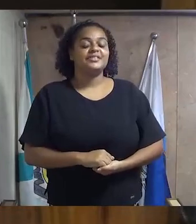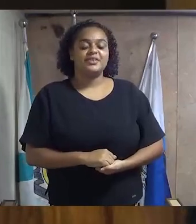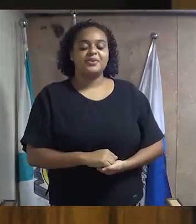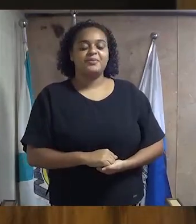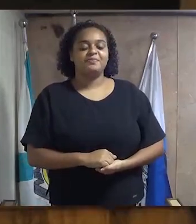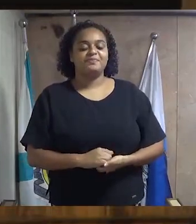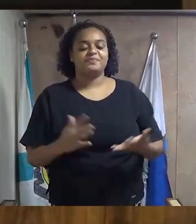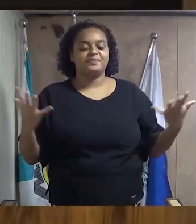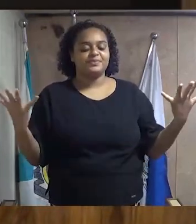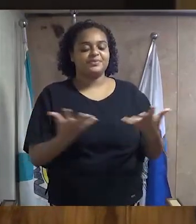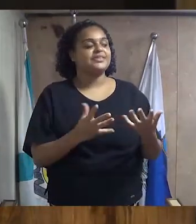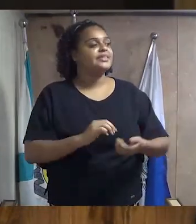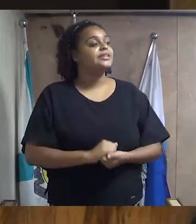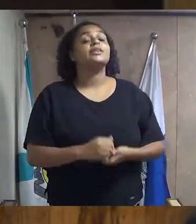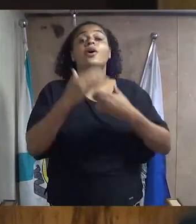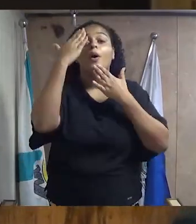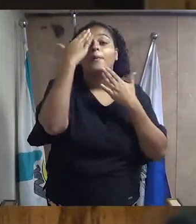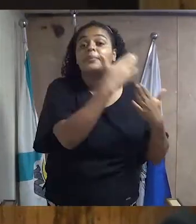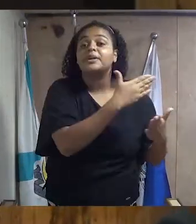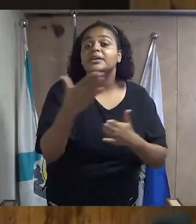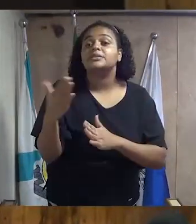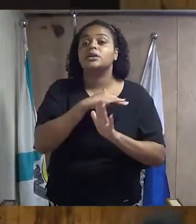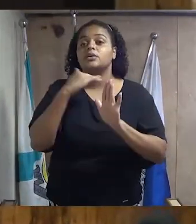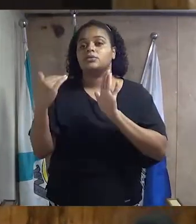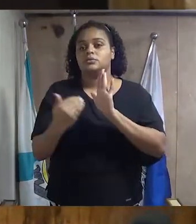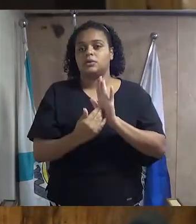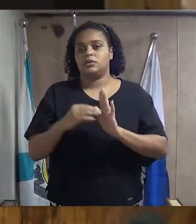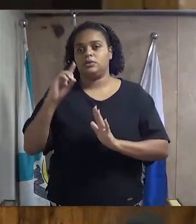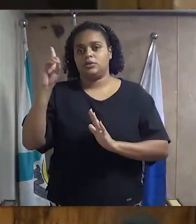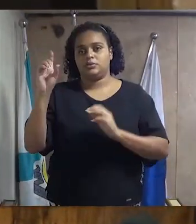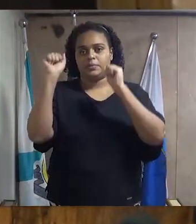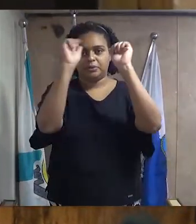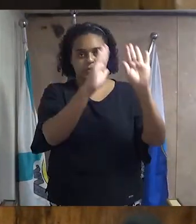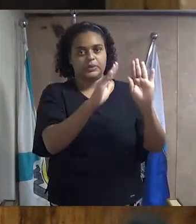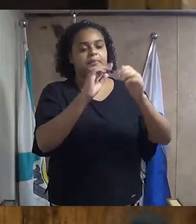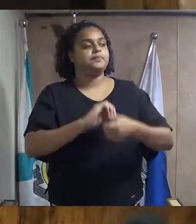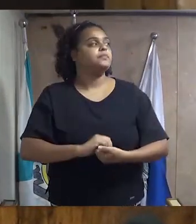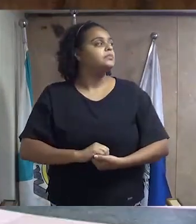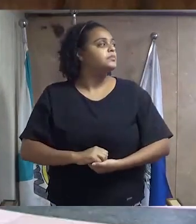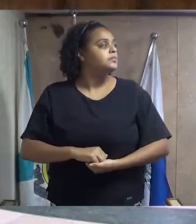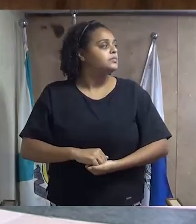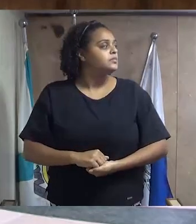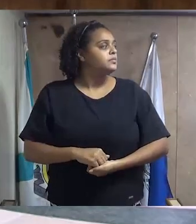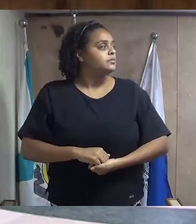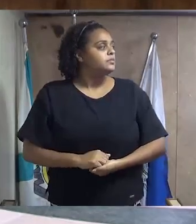Bom, gente, muito obrigado a todos. Fiquem com Deus.